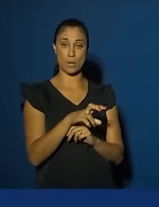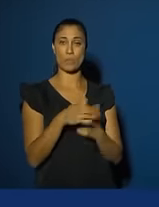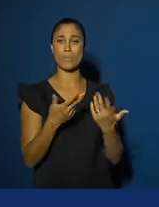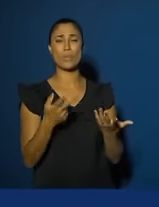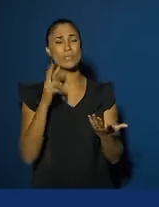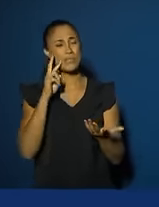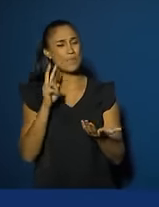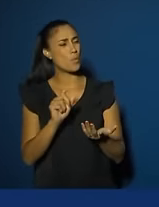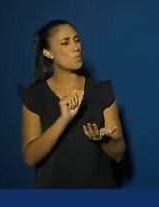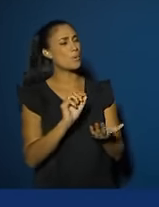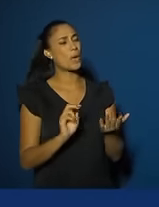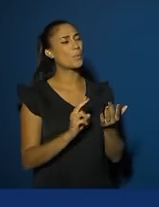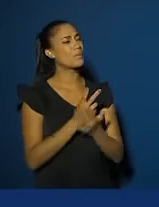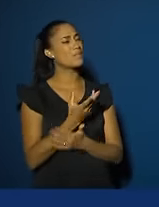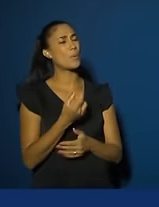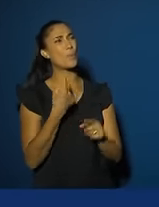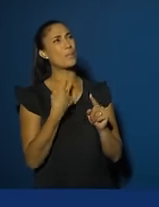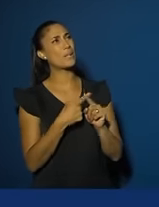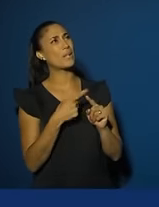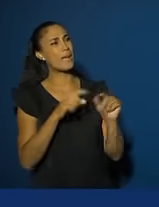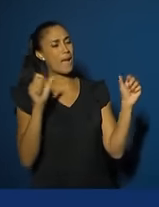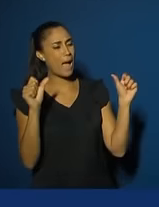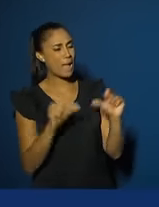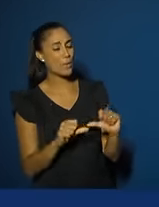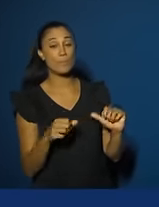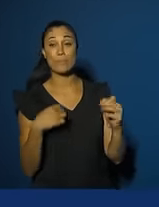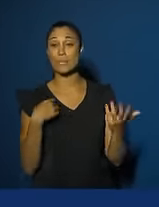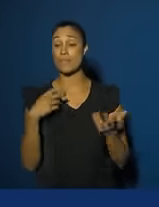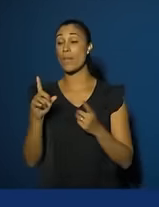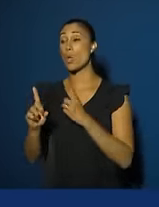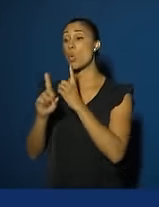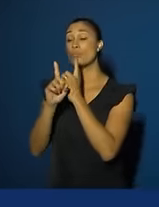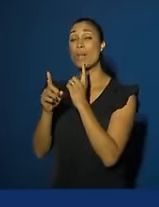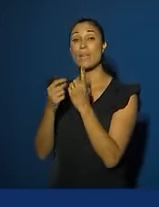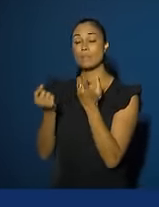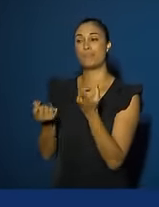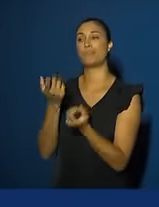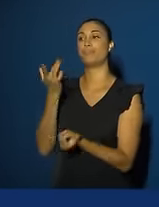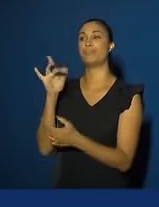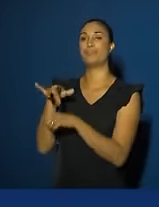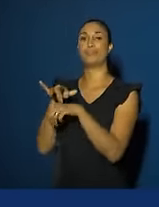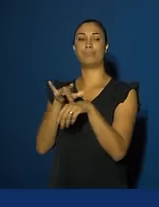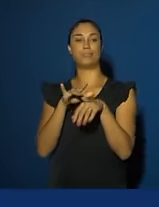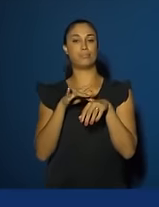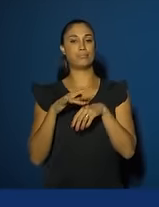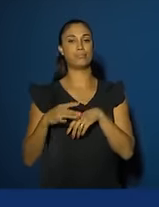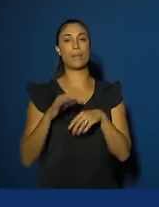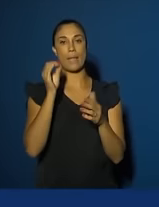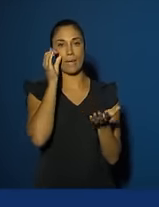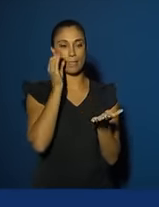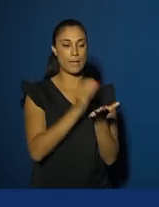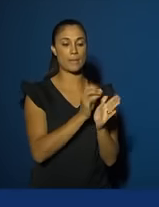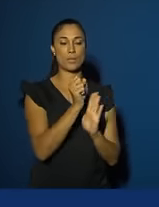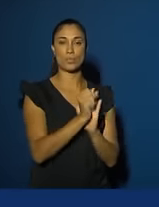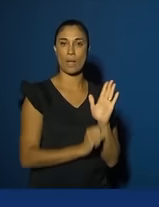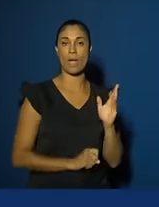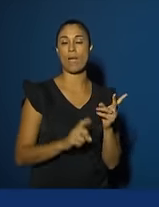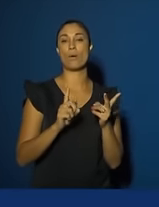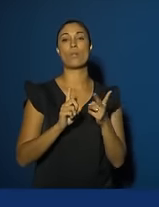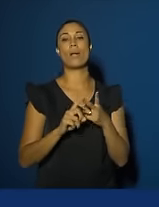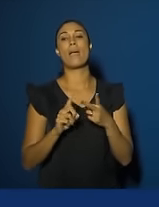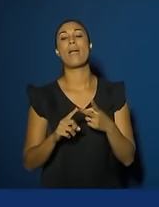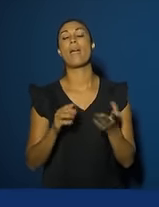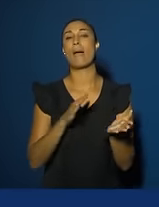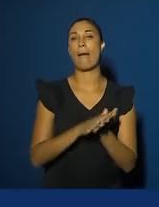o que que aconteceu Por que que caiu para 17,5 você vai encontrar esses Absurdos É a tese do século é os a subvenção é